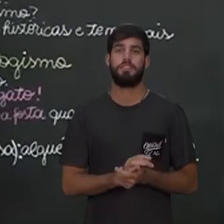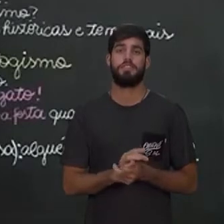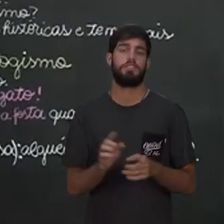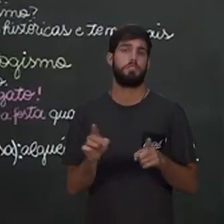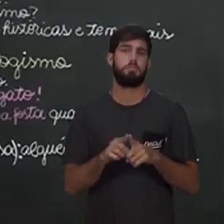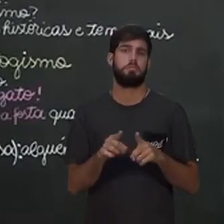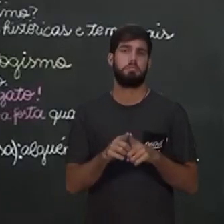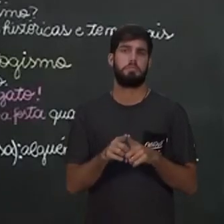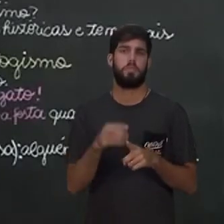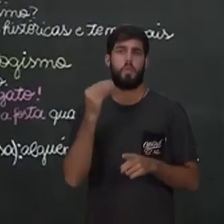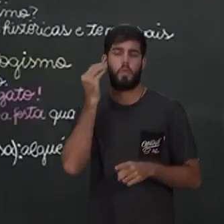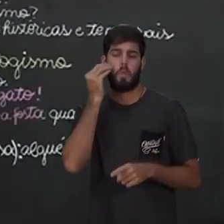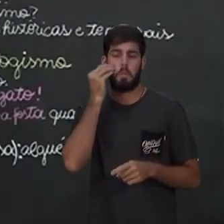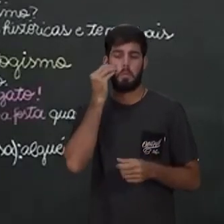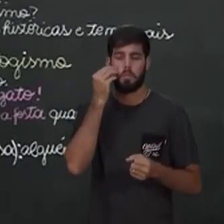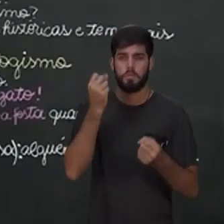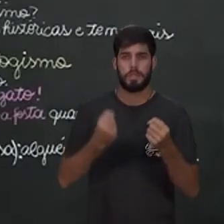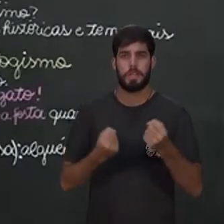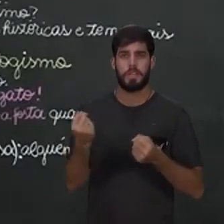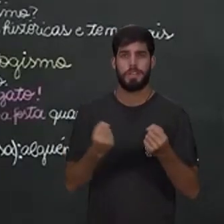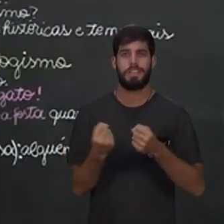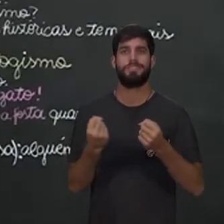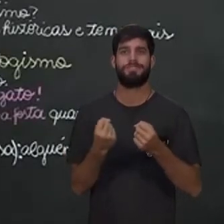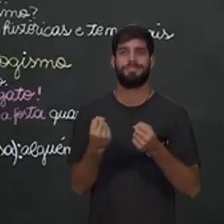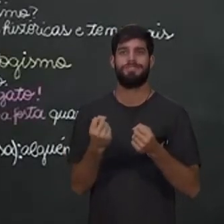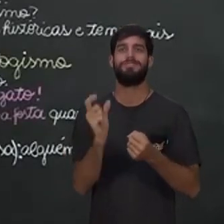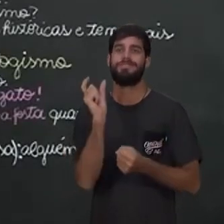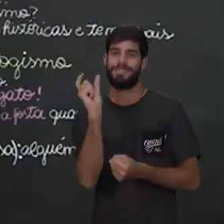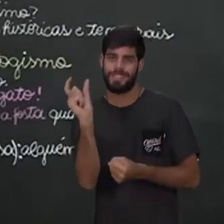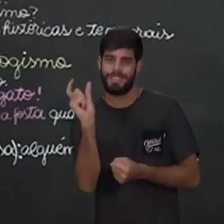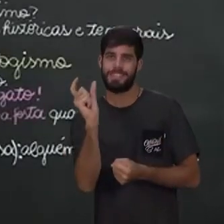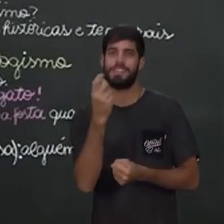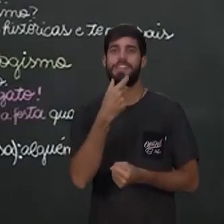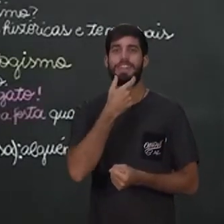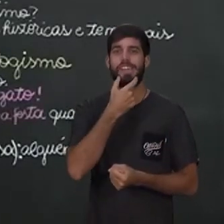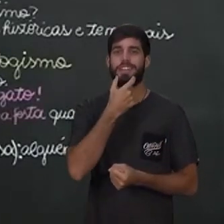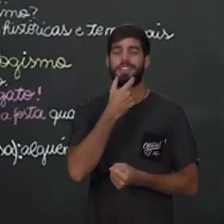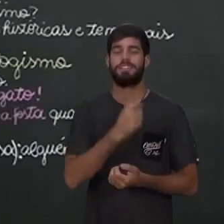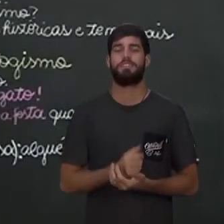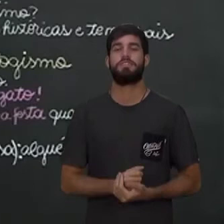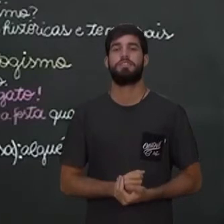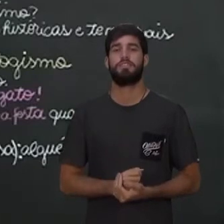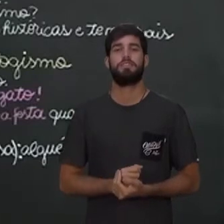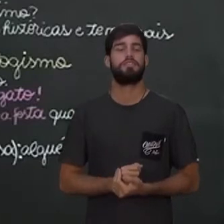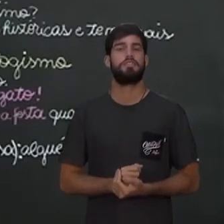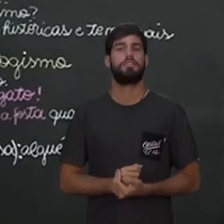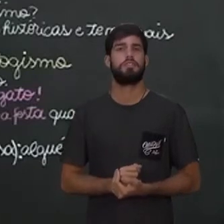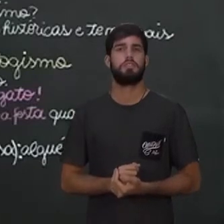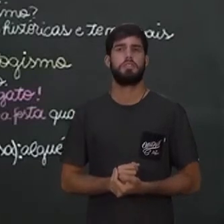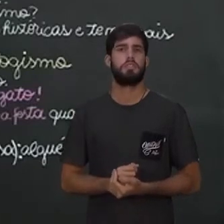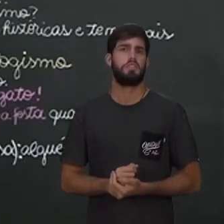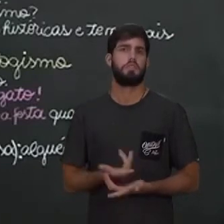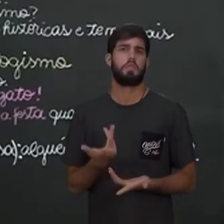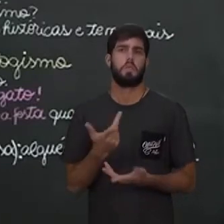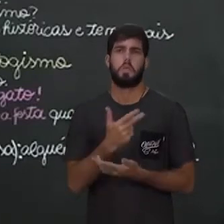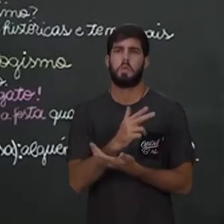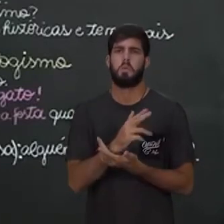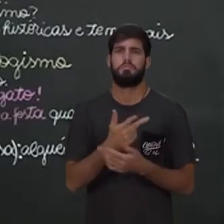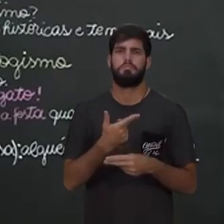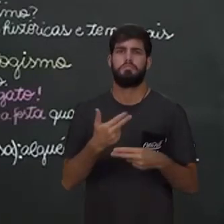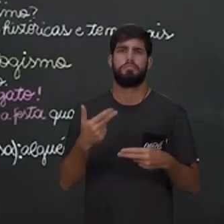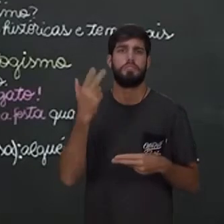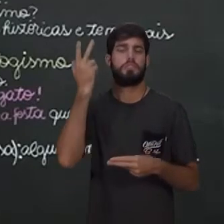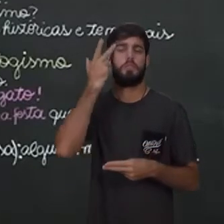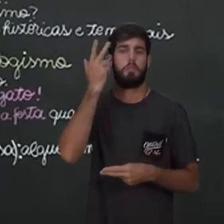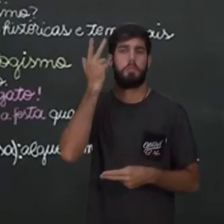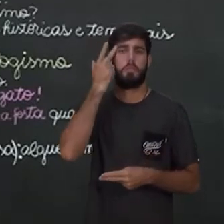test drive. Então, perceba que a incorporação de palavras de outro idioma é algo muito comum, algo muito